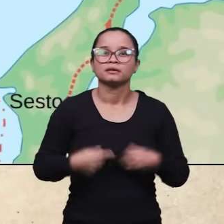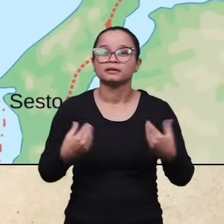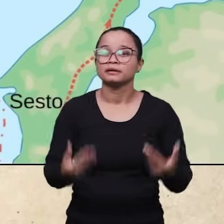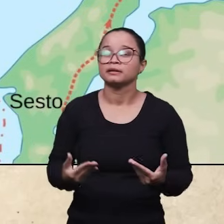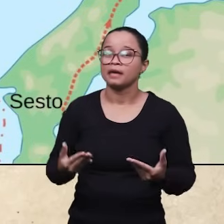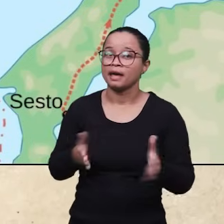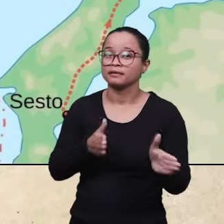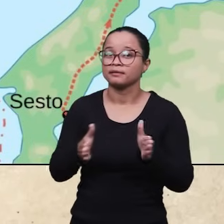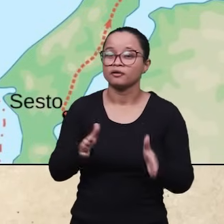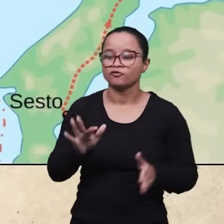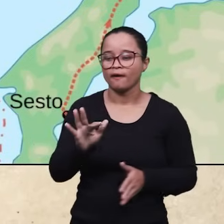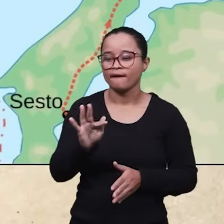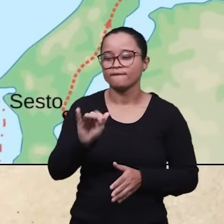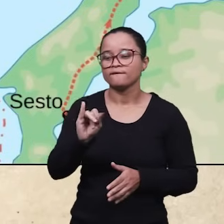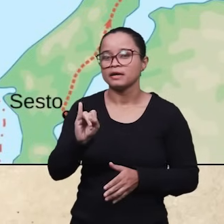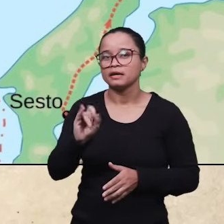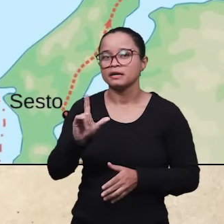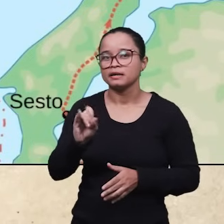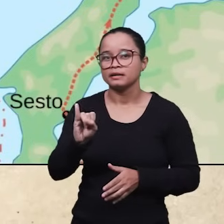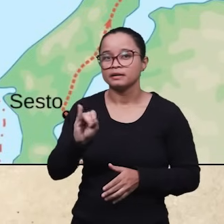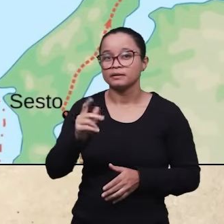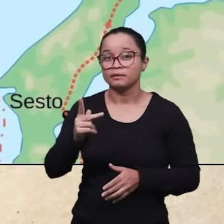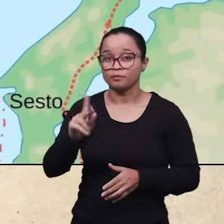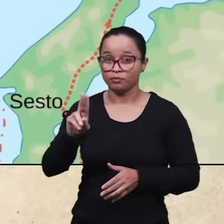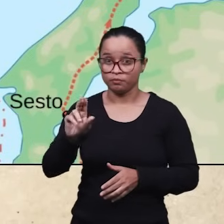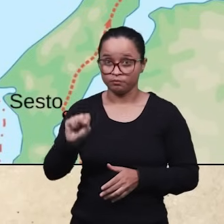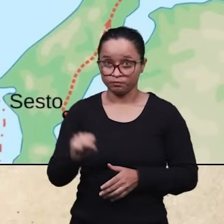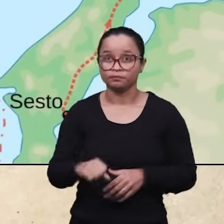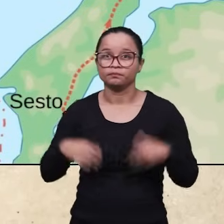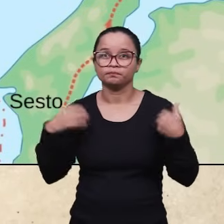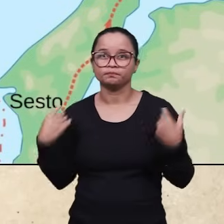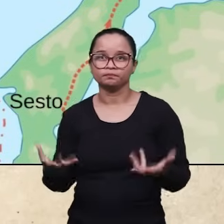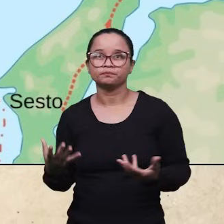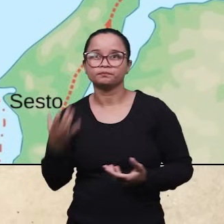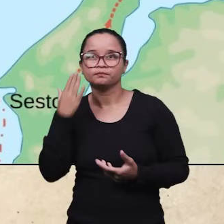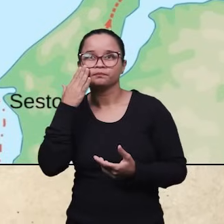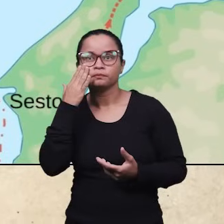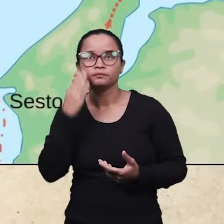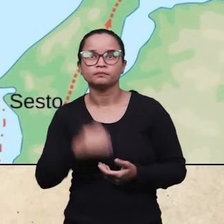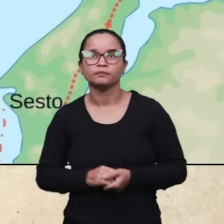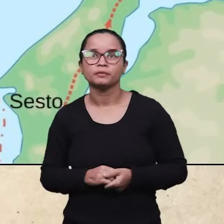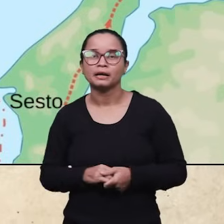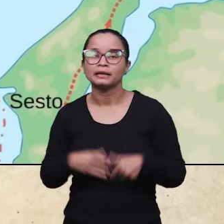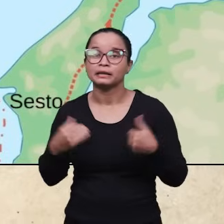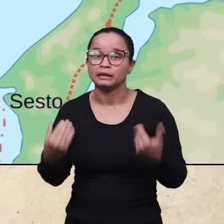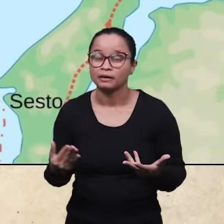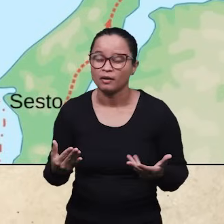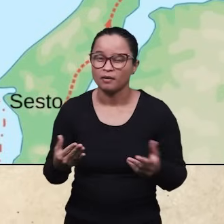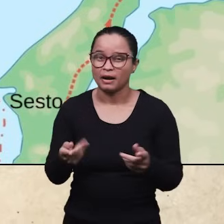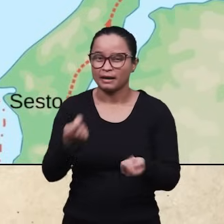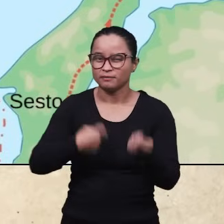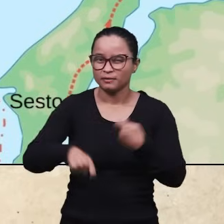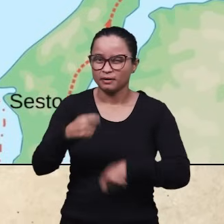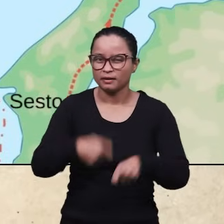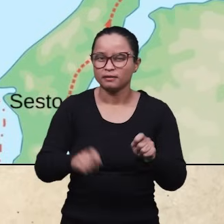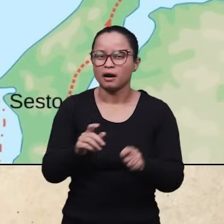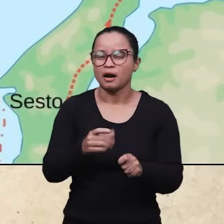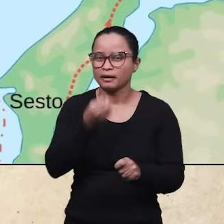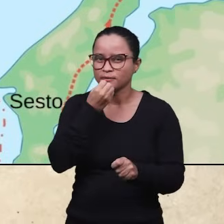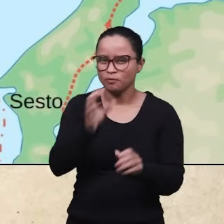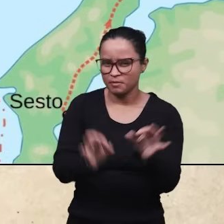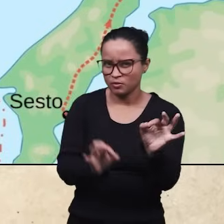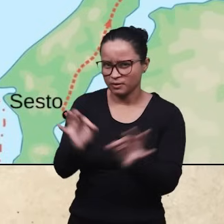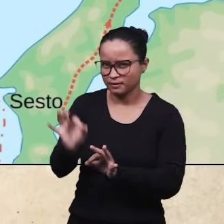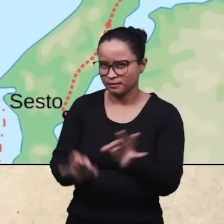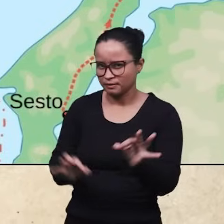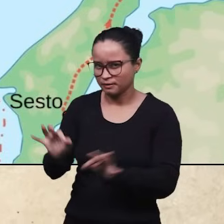Filipos. Então, é importante que a administração era tão bem planejada e executada, não